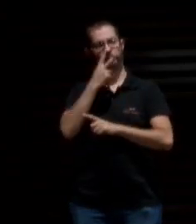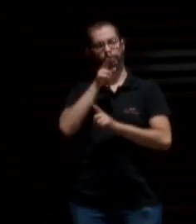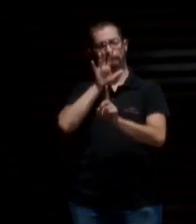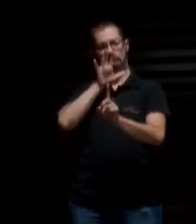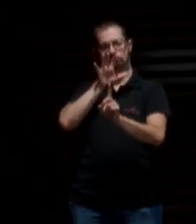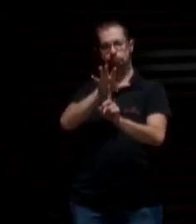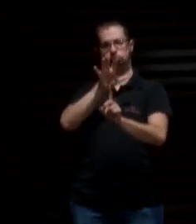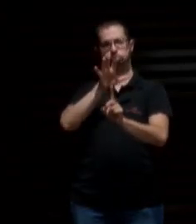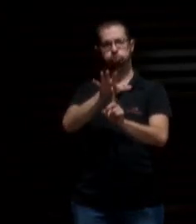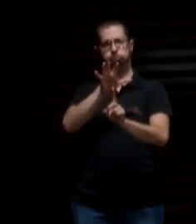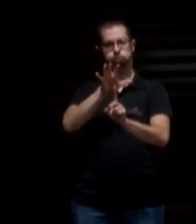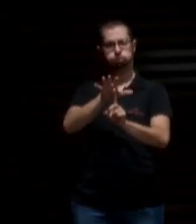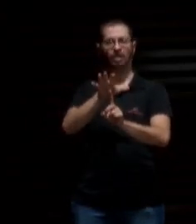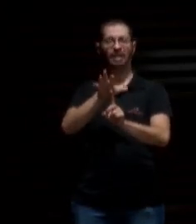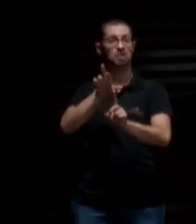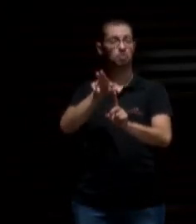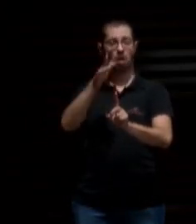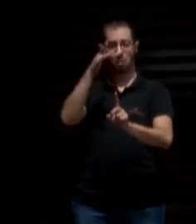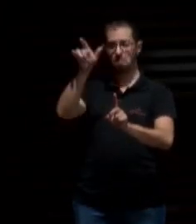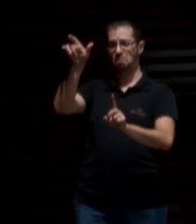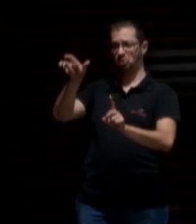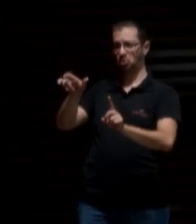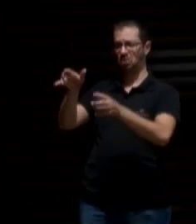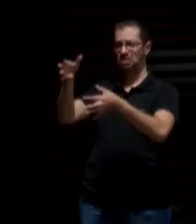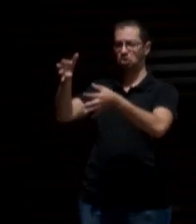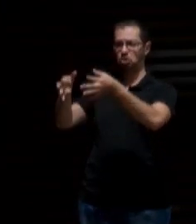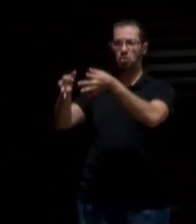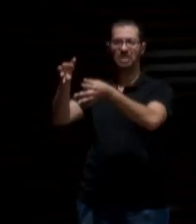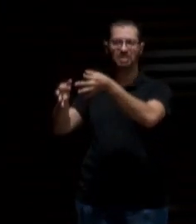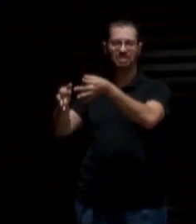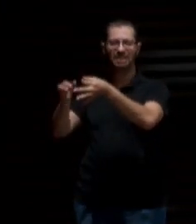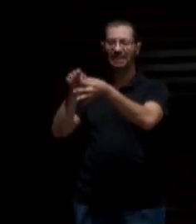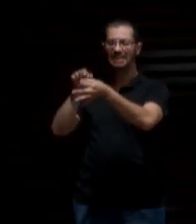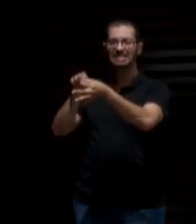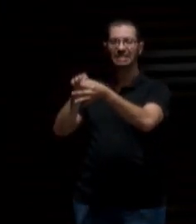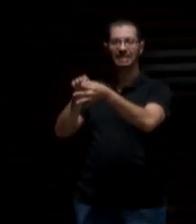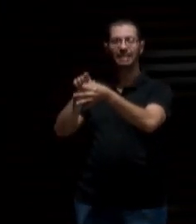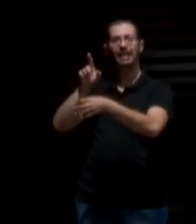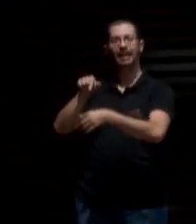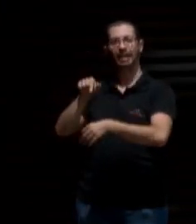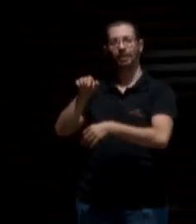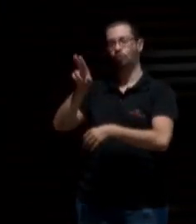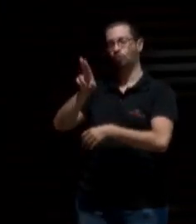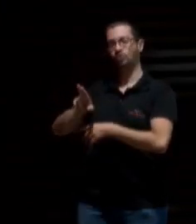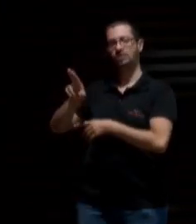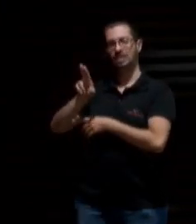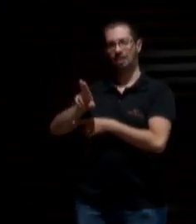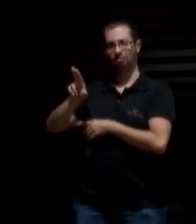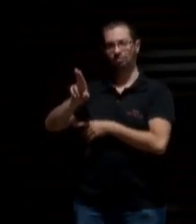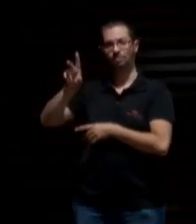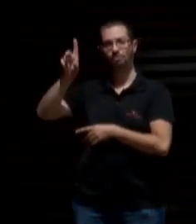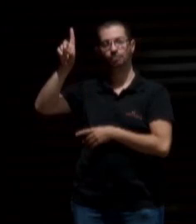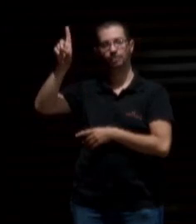juízes ímpios. Todos eles, meus amados, são instrumentos de Deus